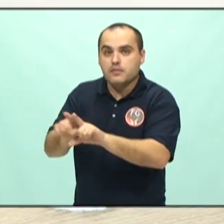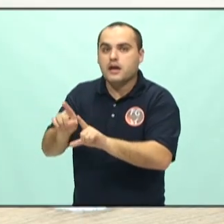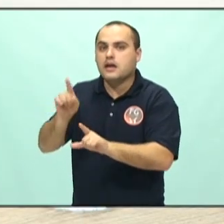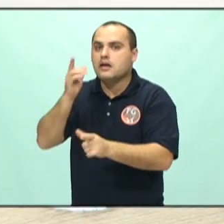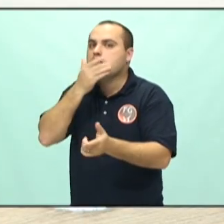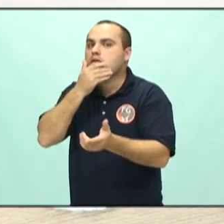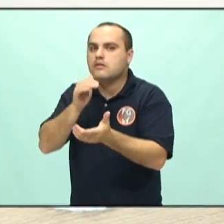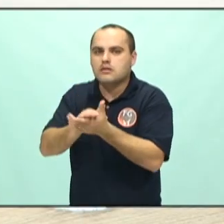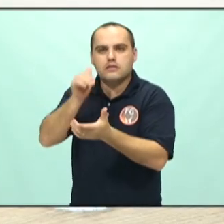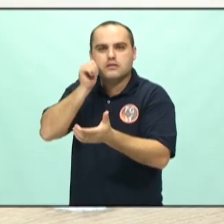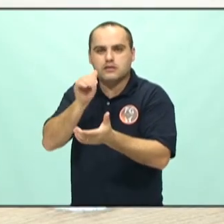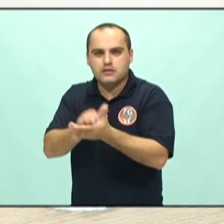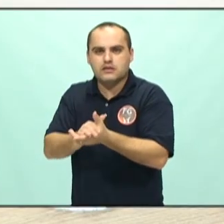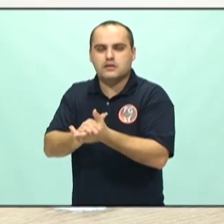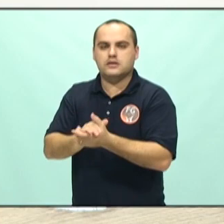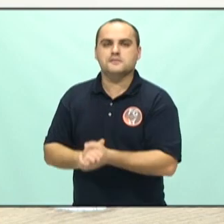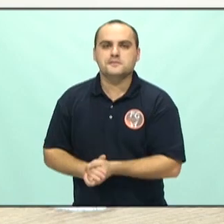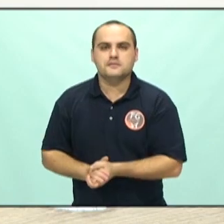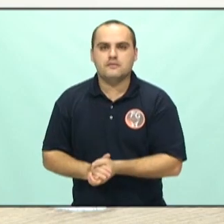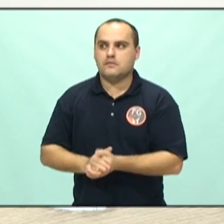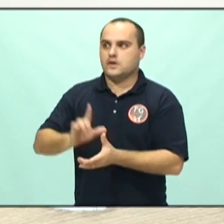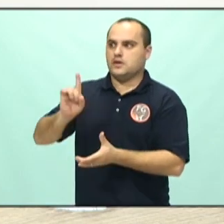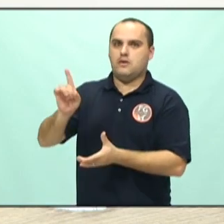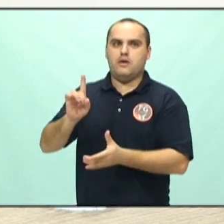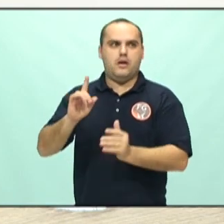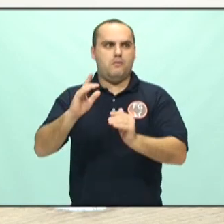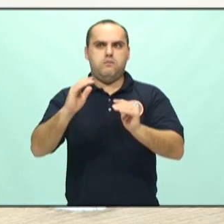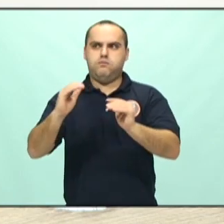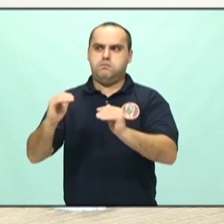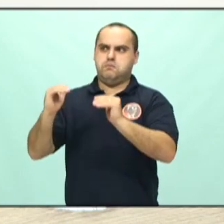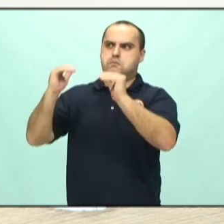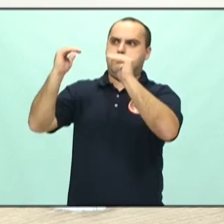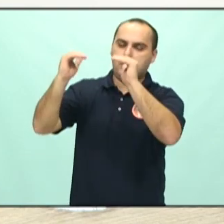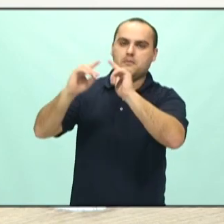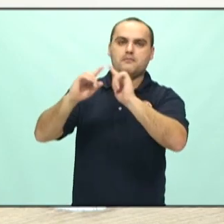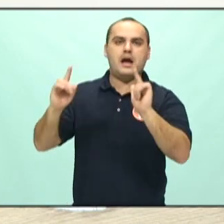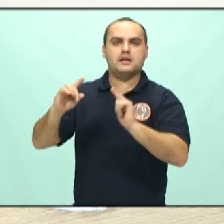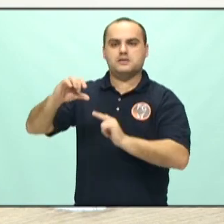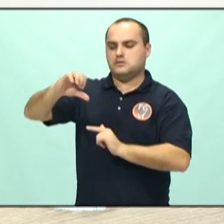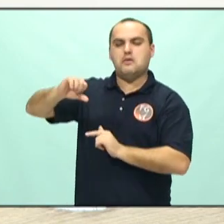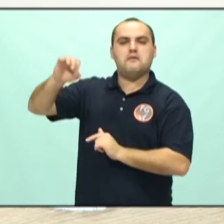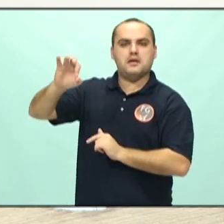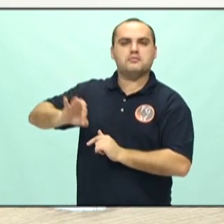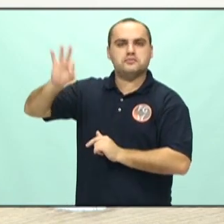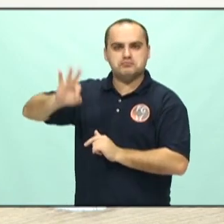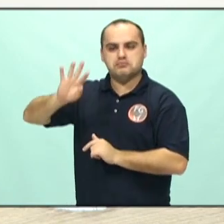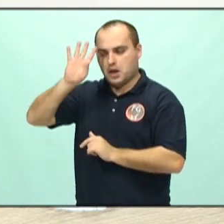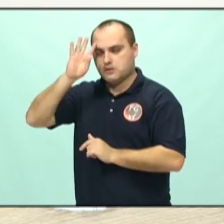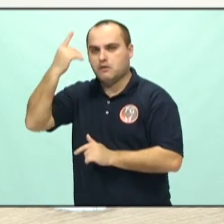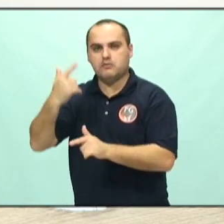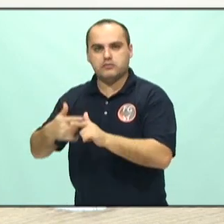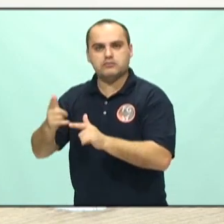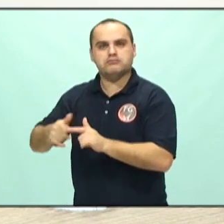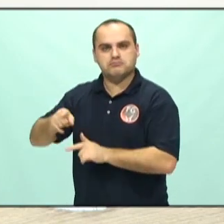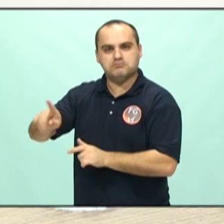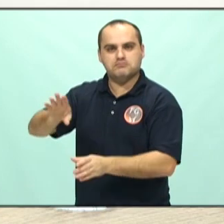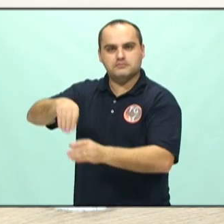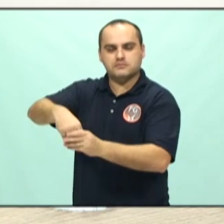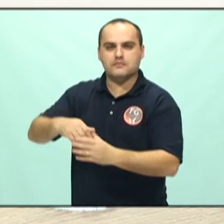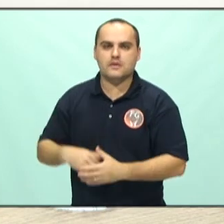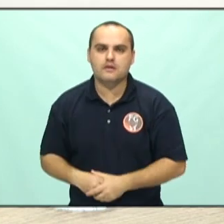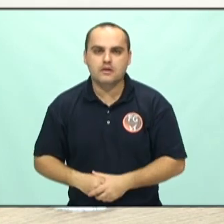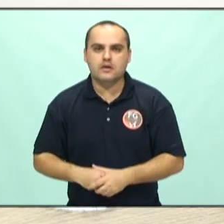consultório passa dos 90%. Nós temos um profissional, o Dr. Jonathan ali, excepcional, e o servidor pode agendar